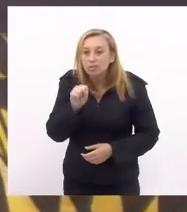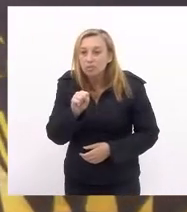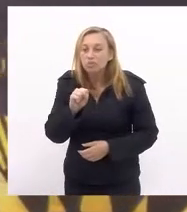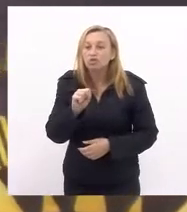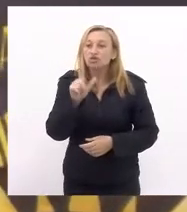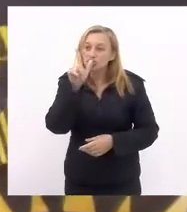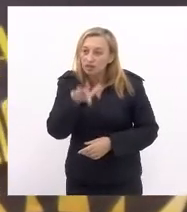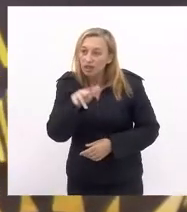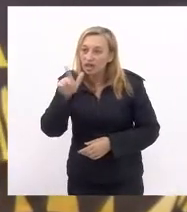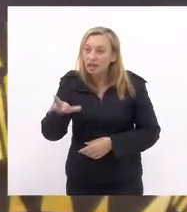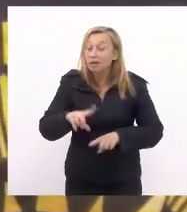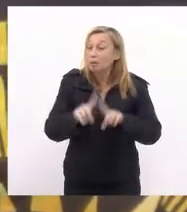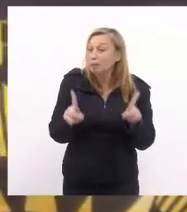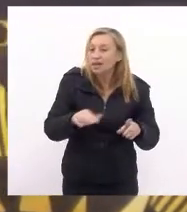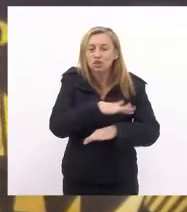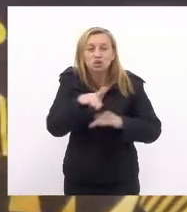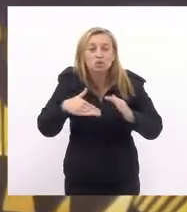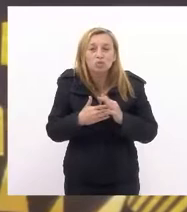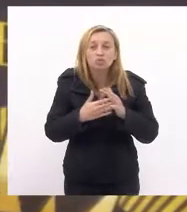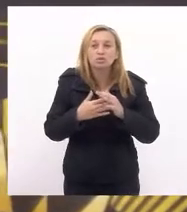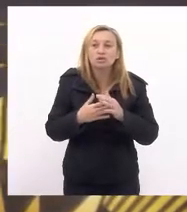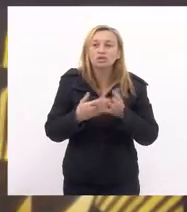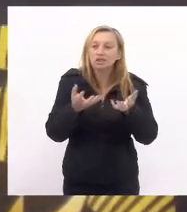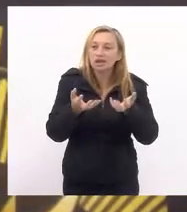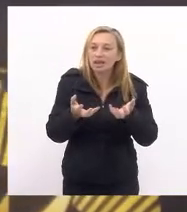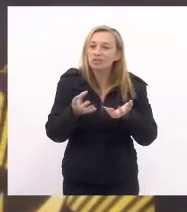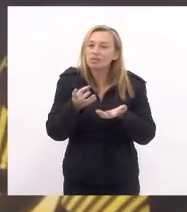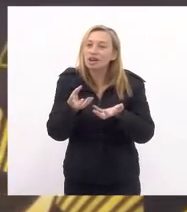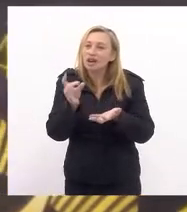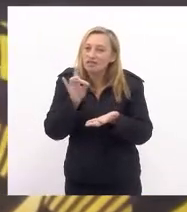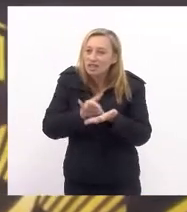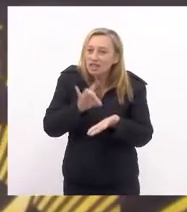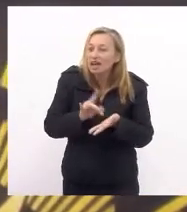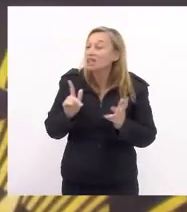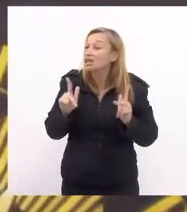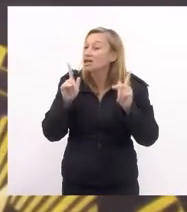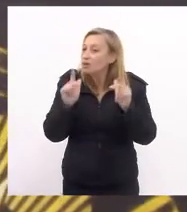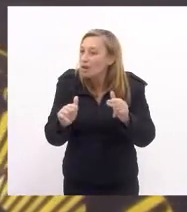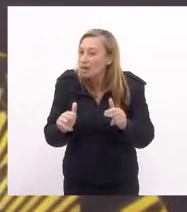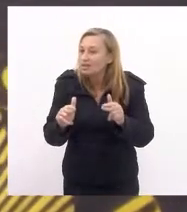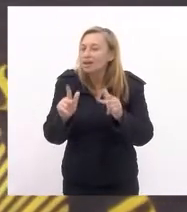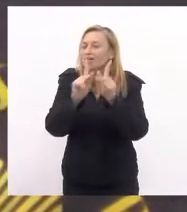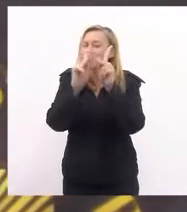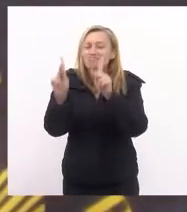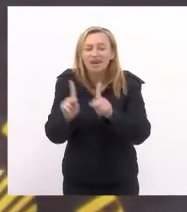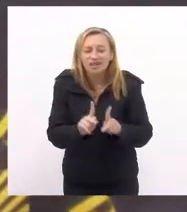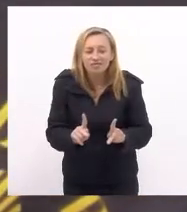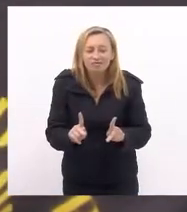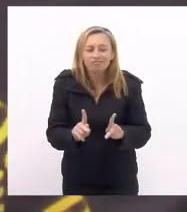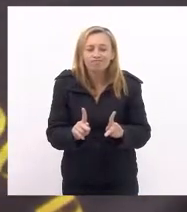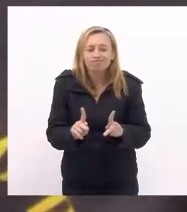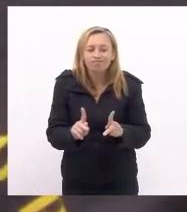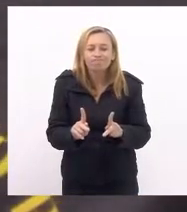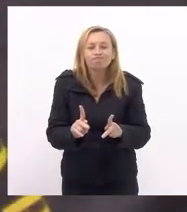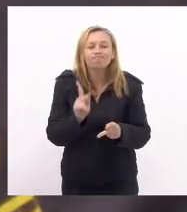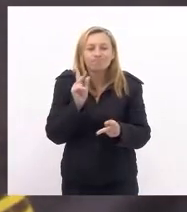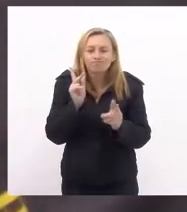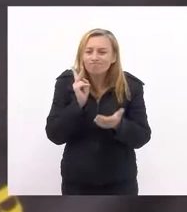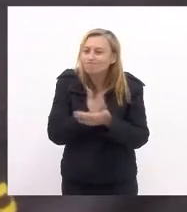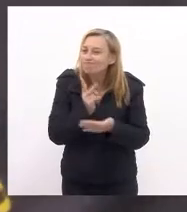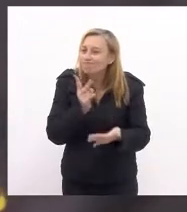diferentes, mas todos buscamos a mesma verdade, a mesma paz, a mesma